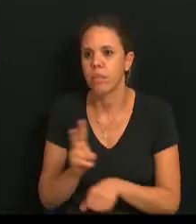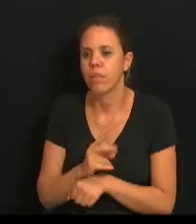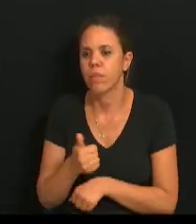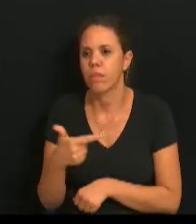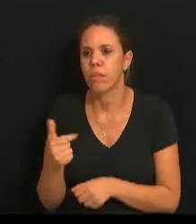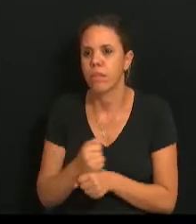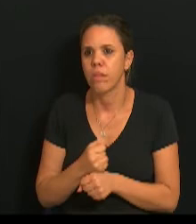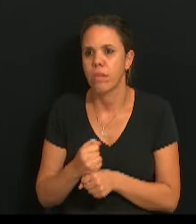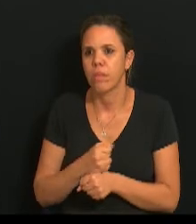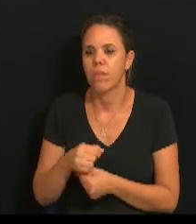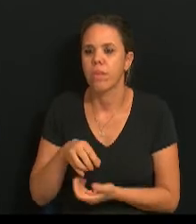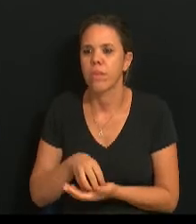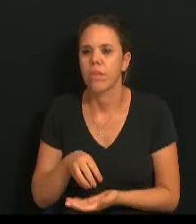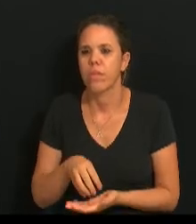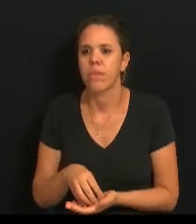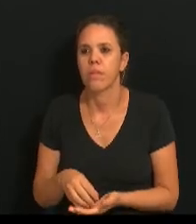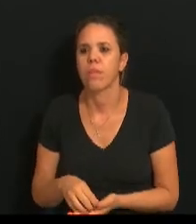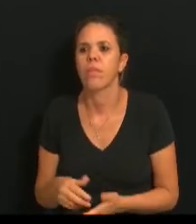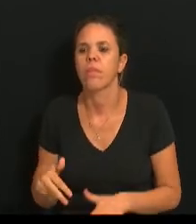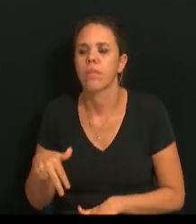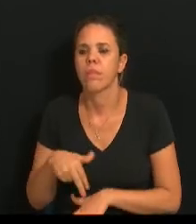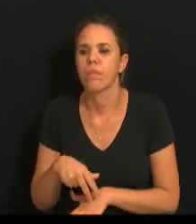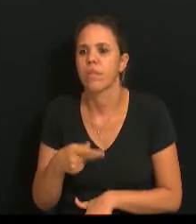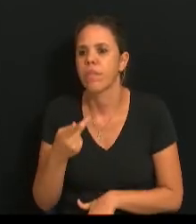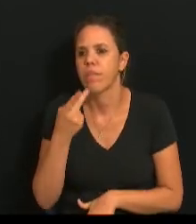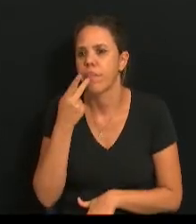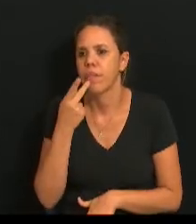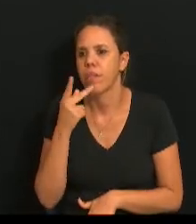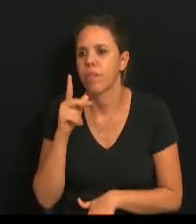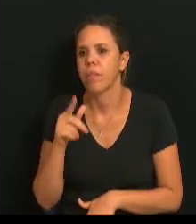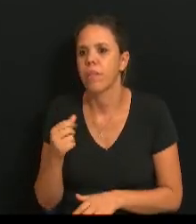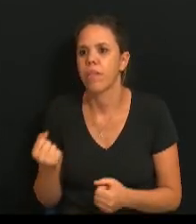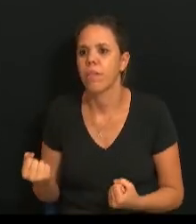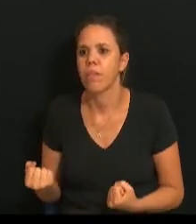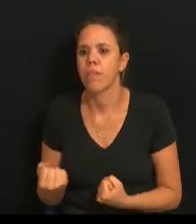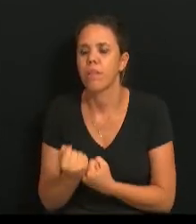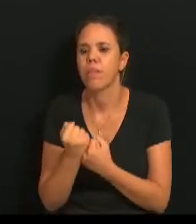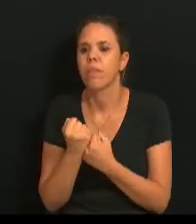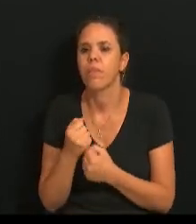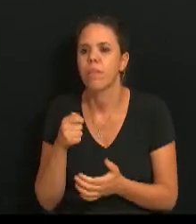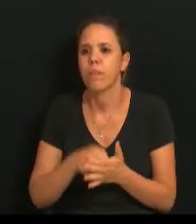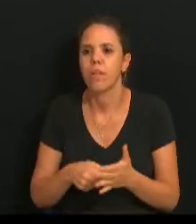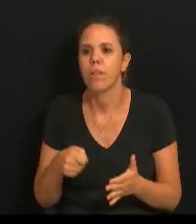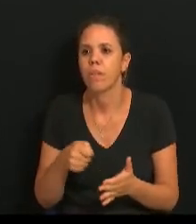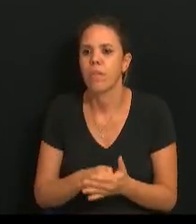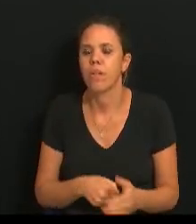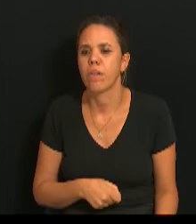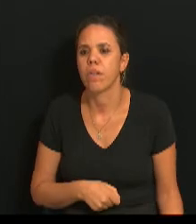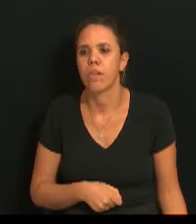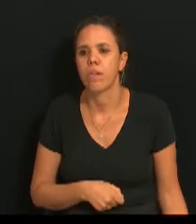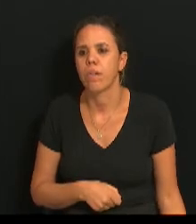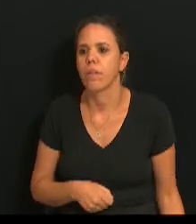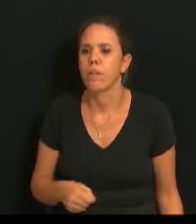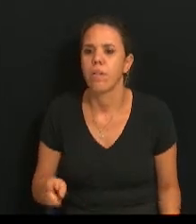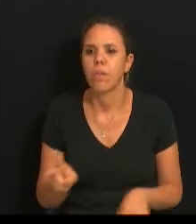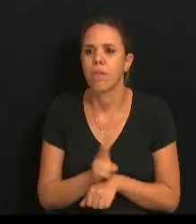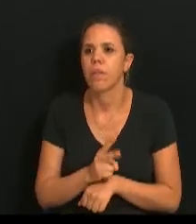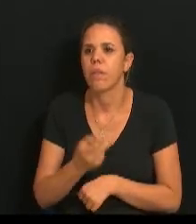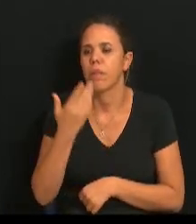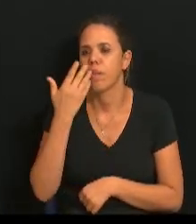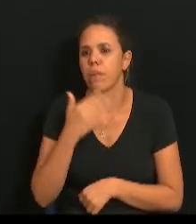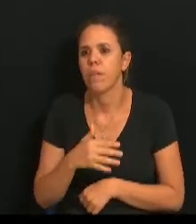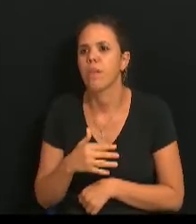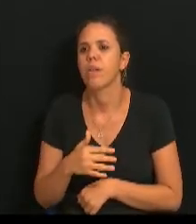nessa rede, e eu tô aqui para dizer que eu apoio 100% a luta pelos monitores e agentes de educação infantil,